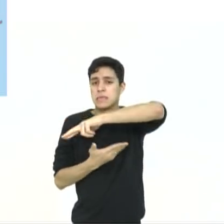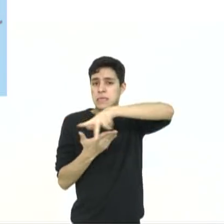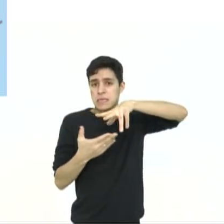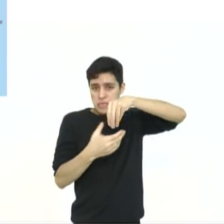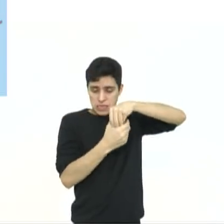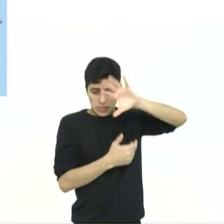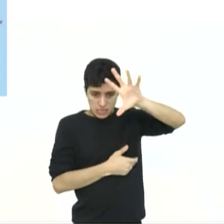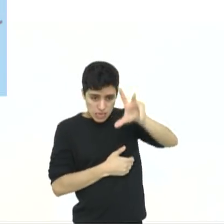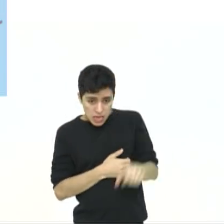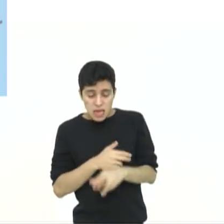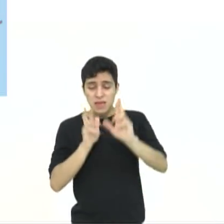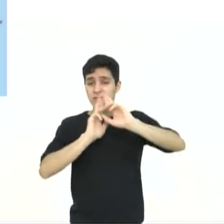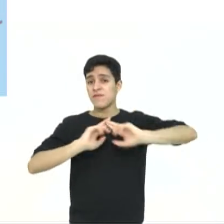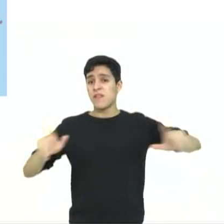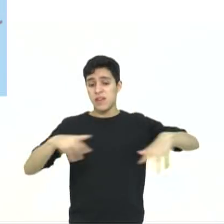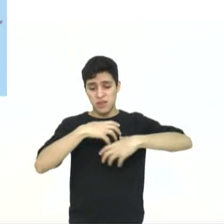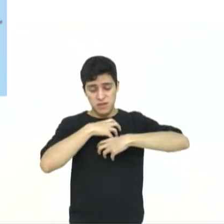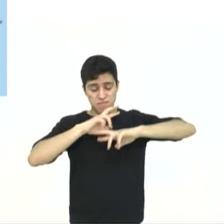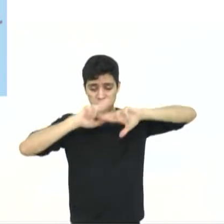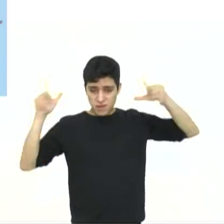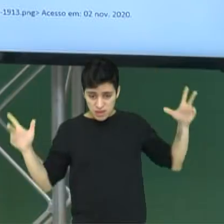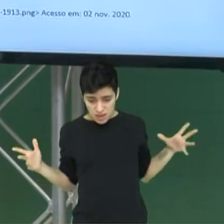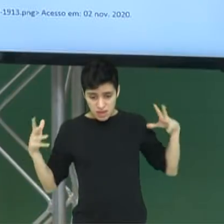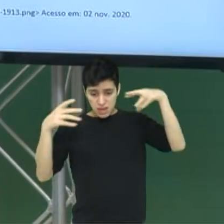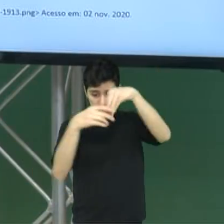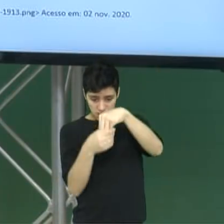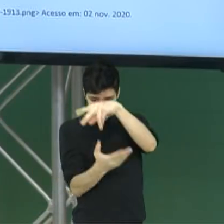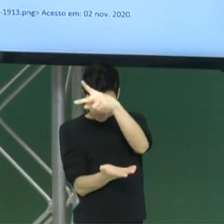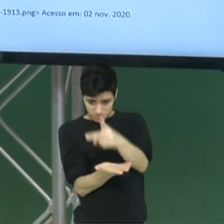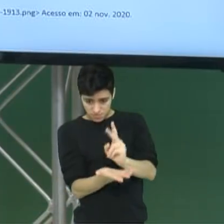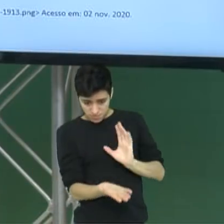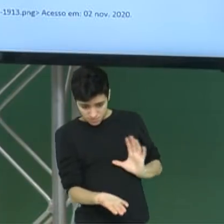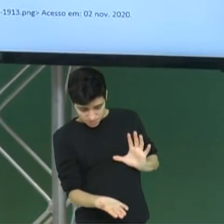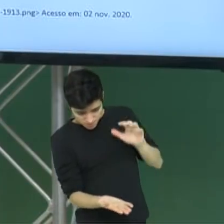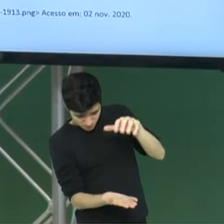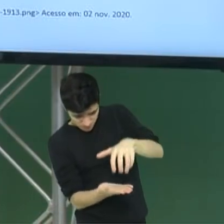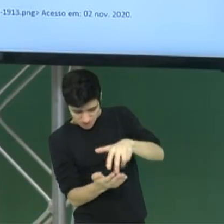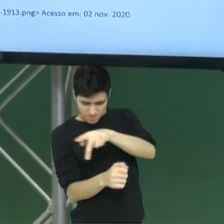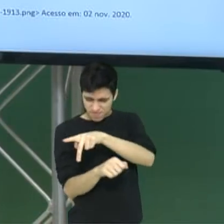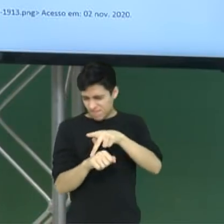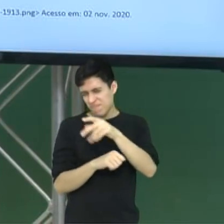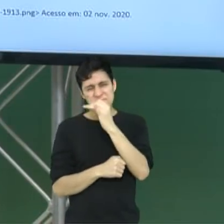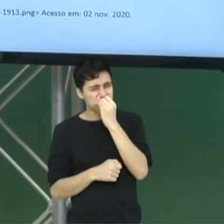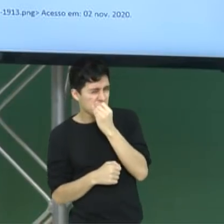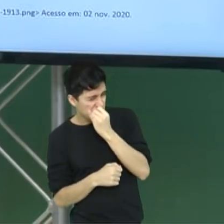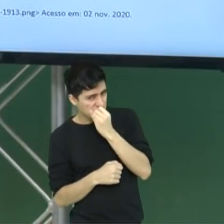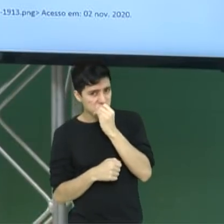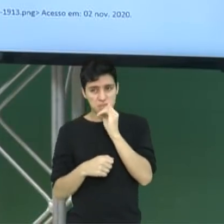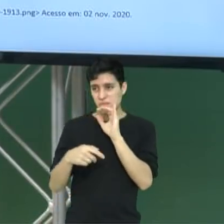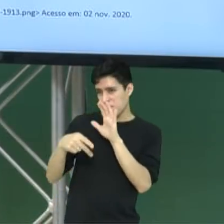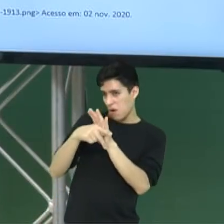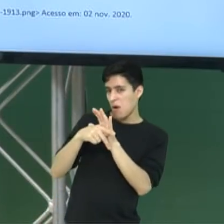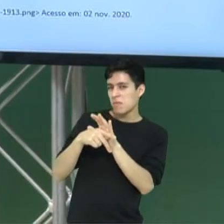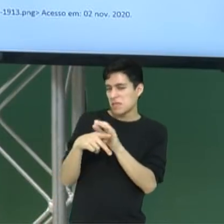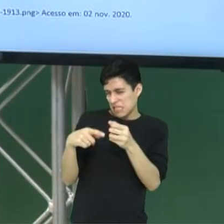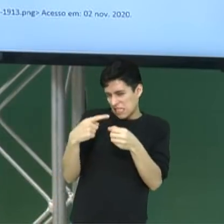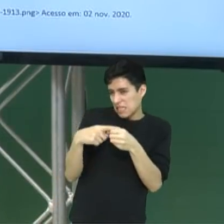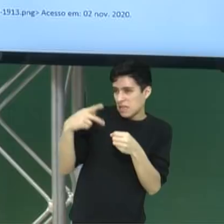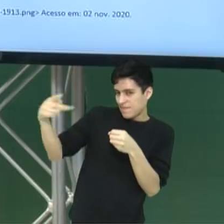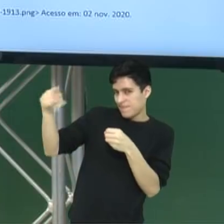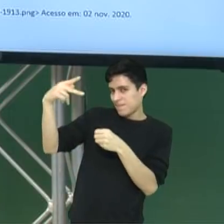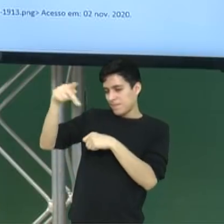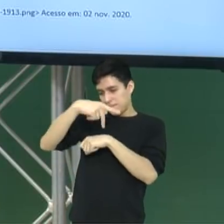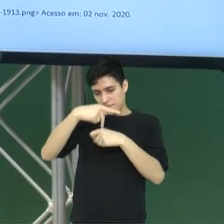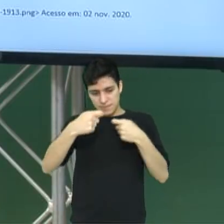africanos completamente diferentes, dentro de um único, vamos chamar de país, protetorado, províncias, dominado por